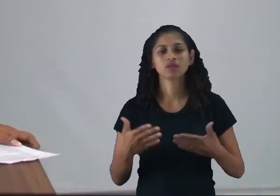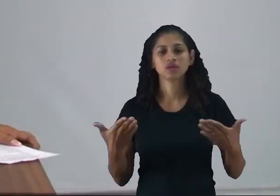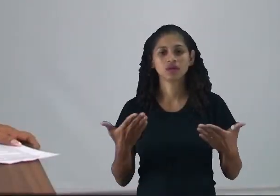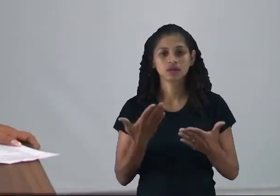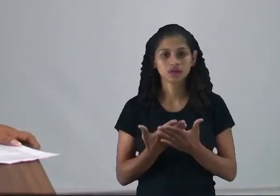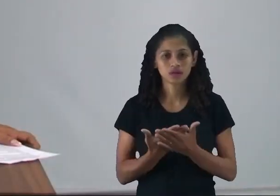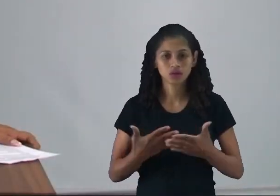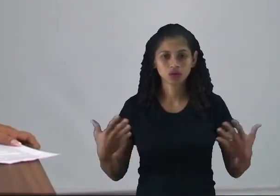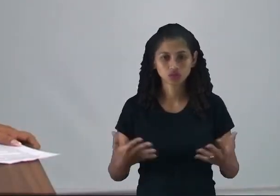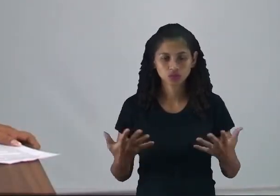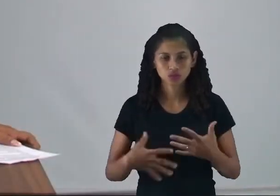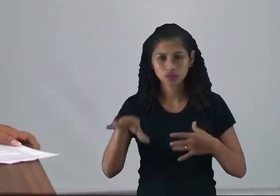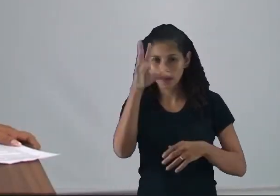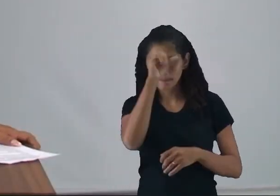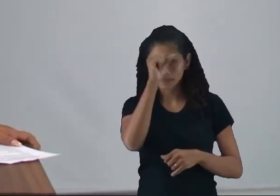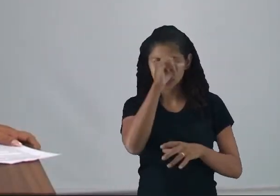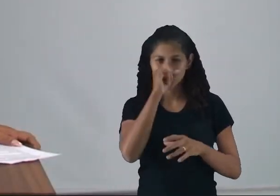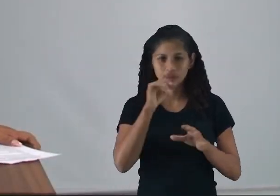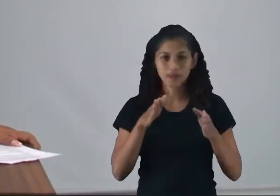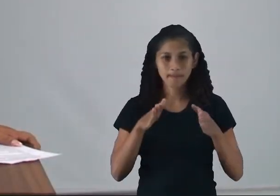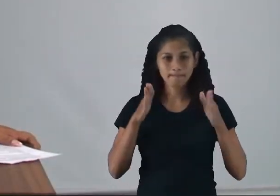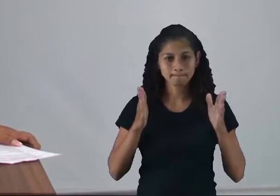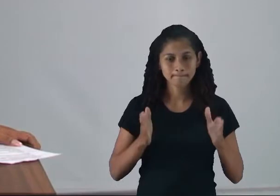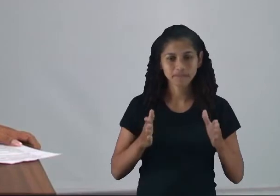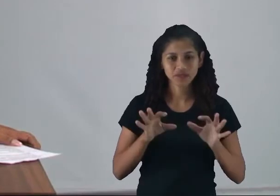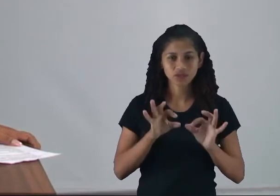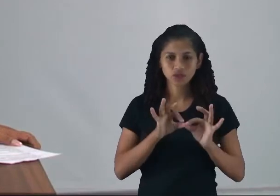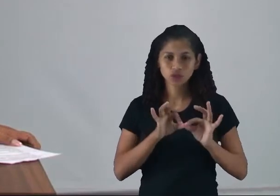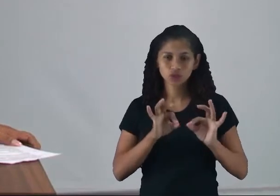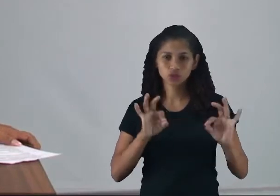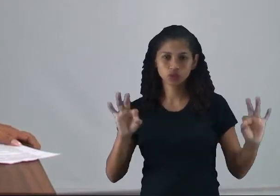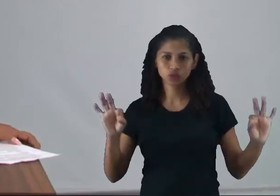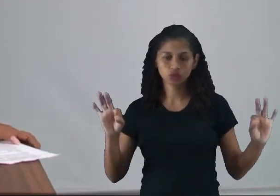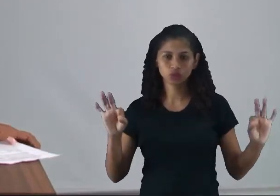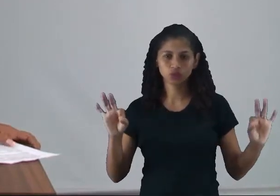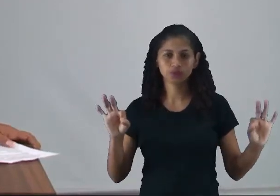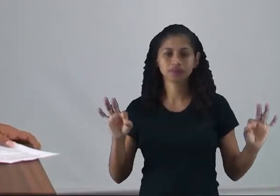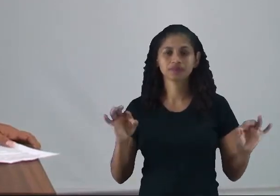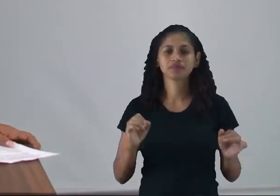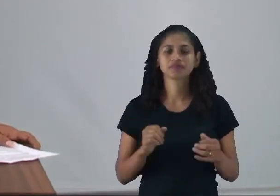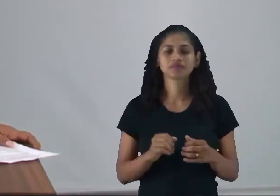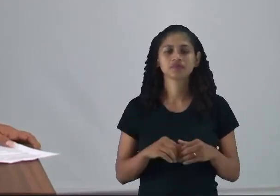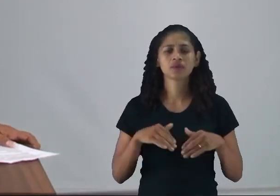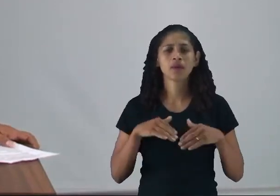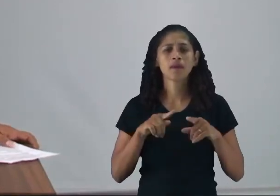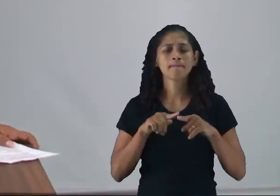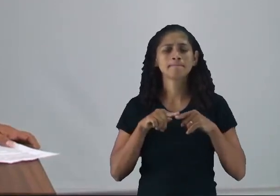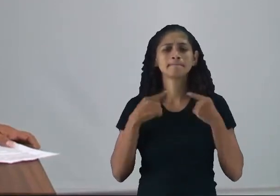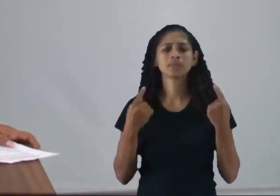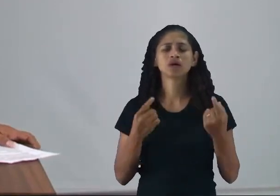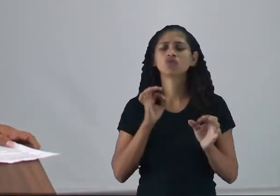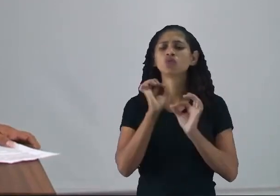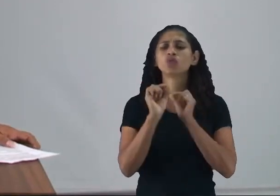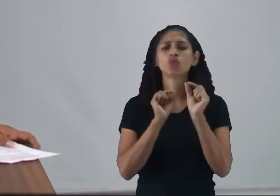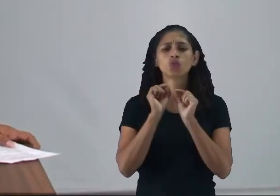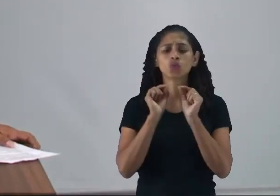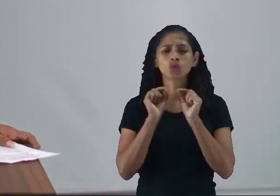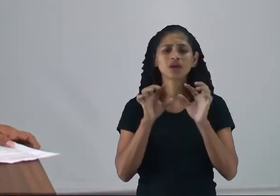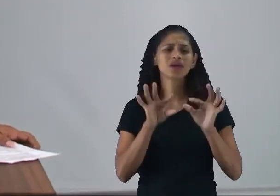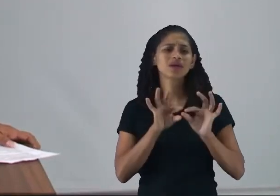aula de hoje nós vamos aprender sobre medidas de comprimento, isso mesmo. Mas o que seria medidas